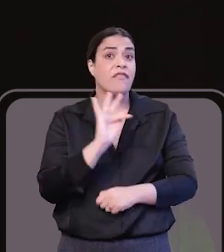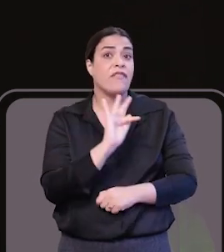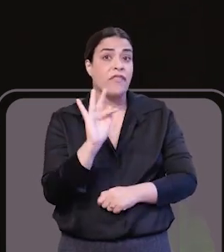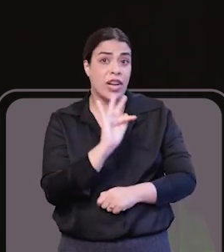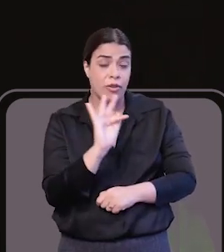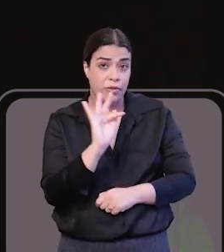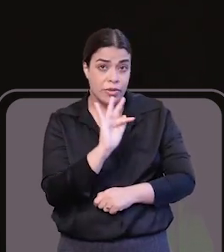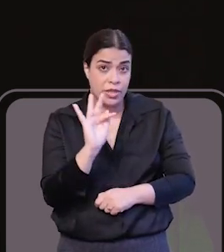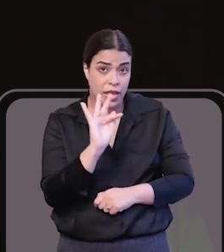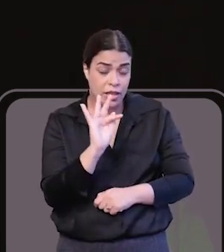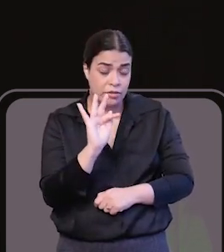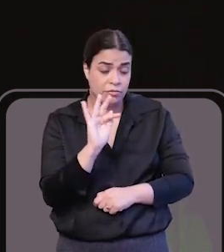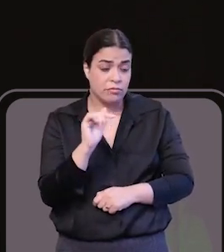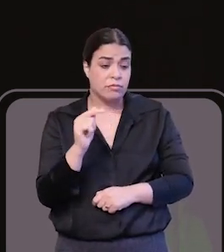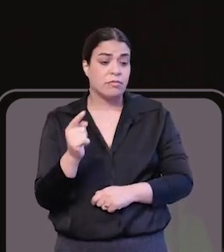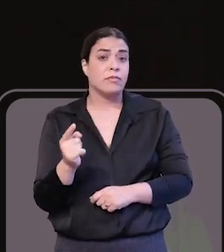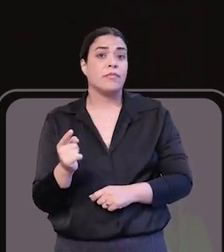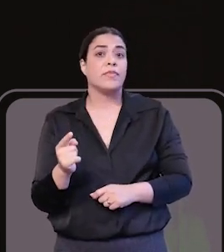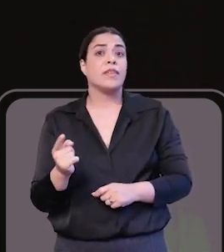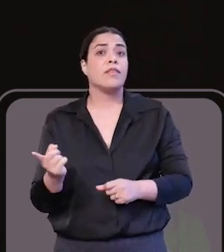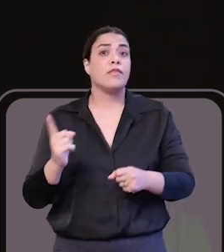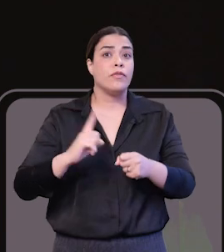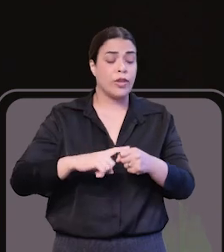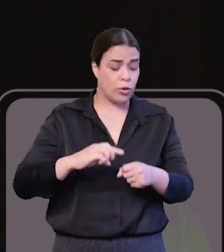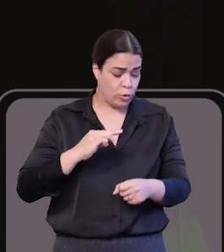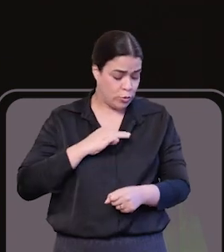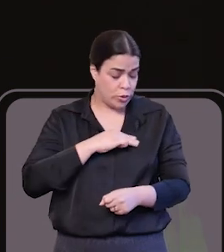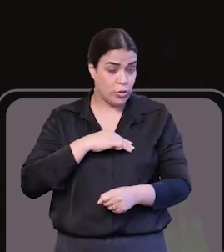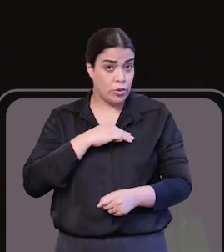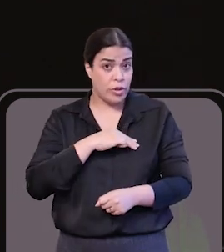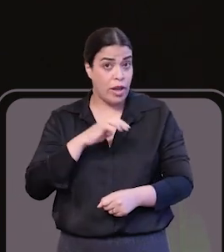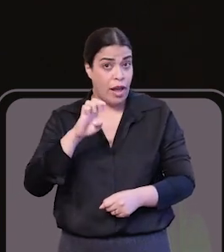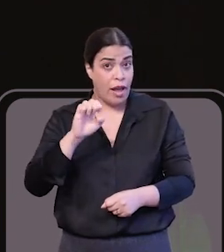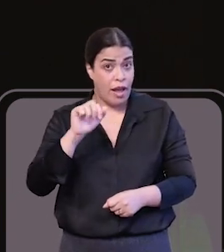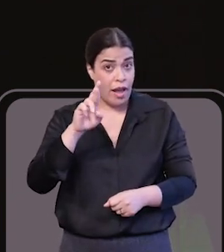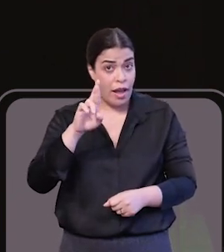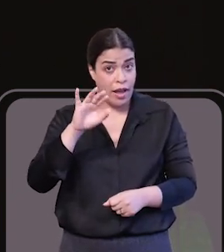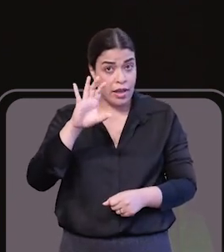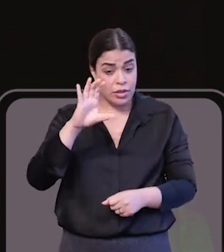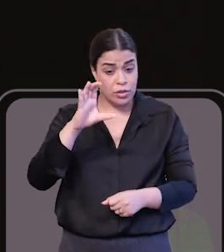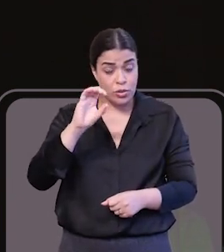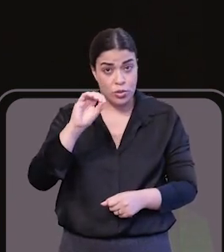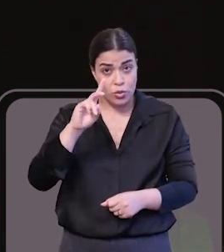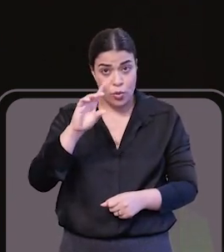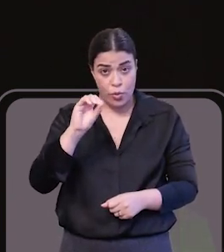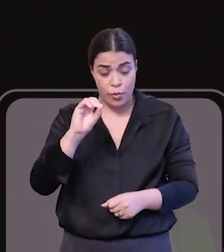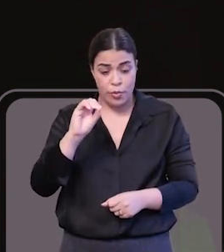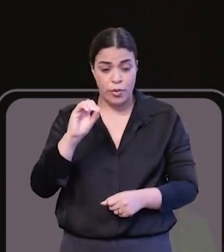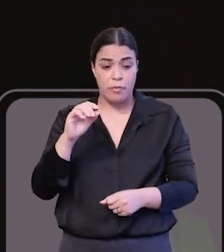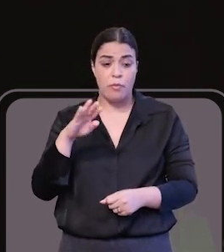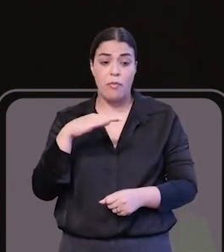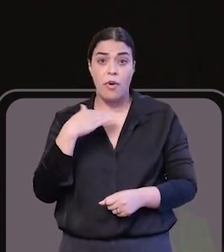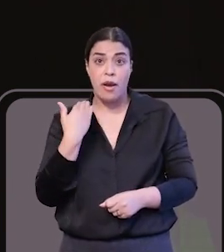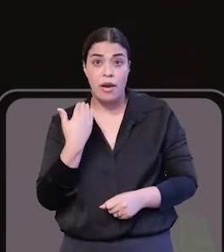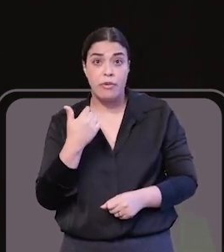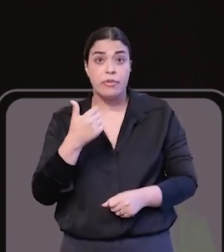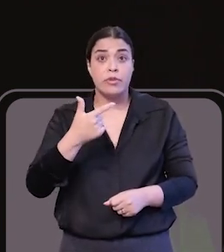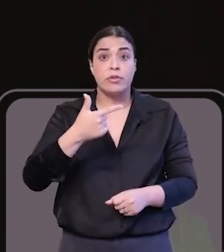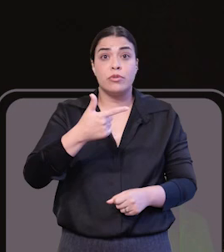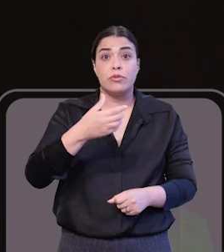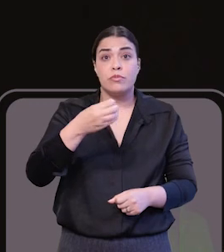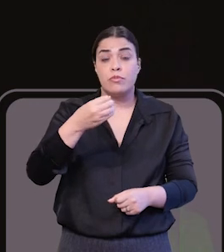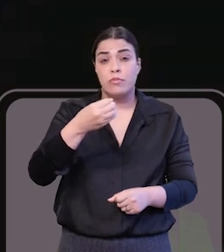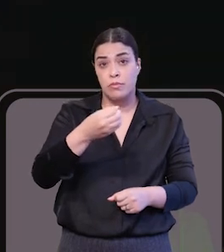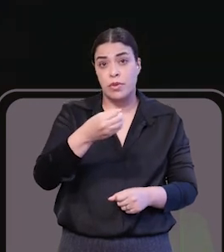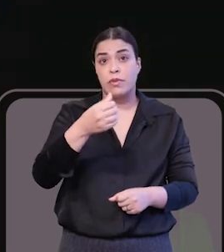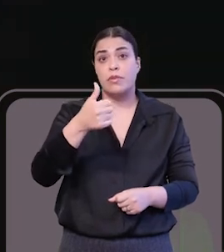superior eh vi através do missionário Elson Pereira de evido faleceu em